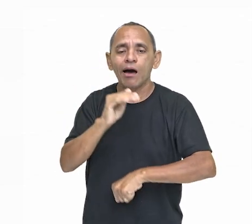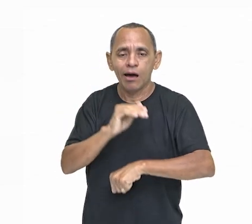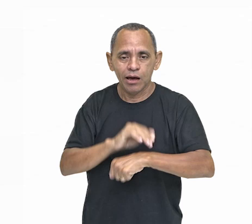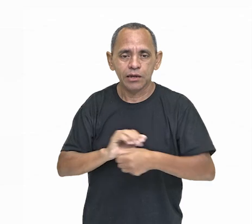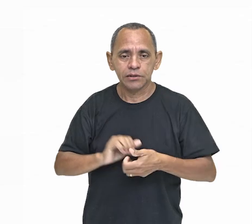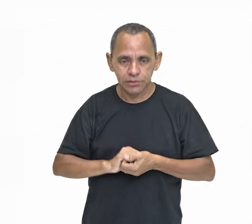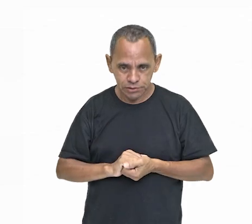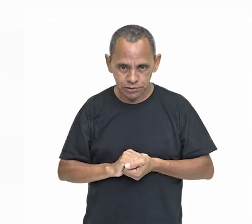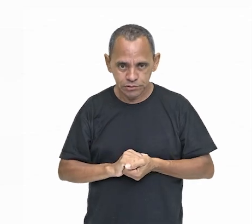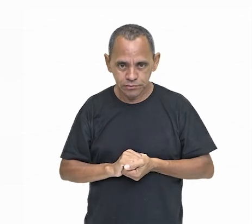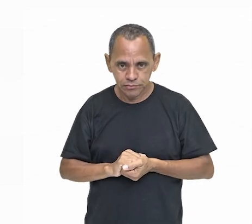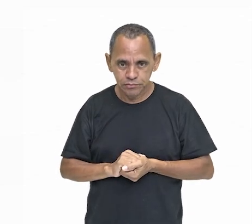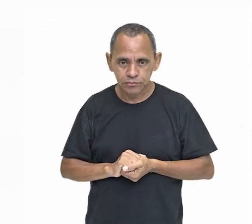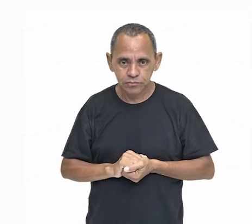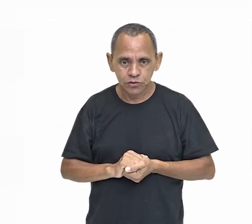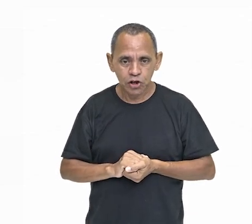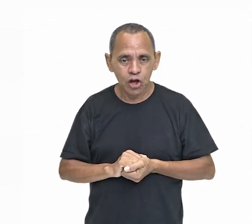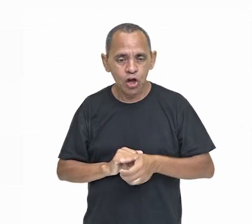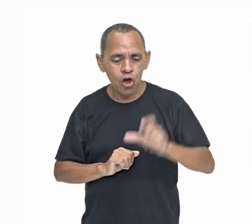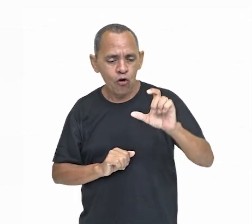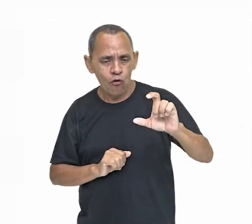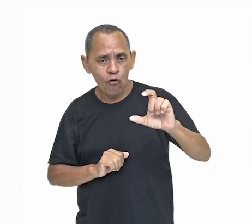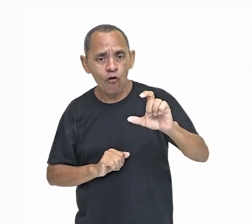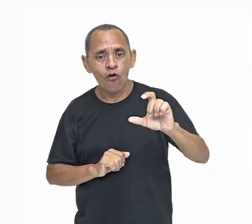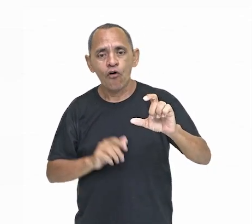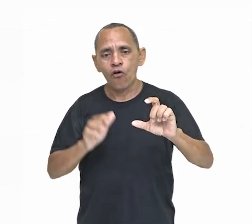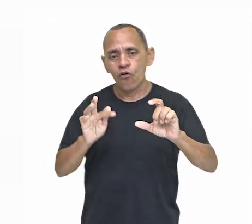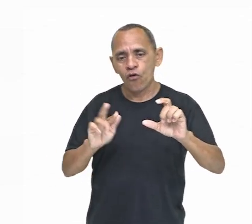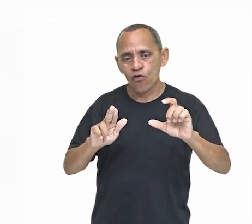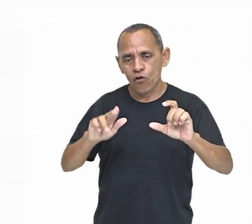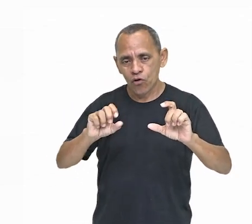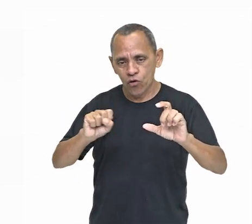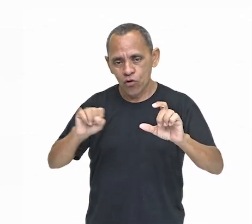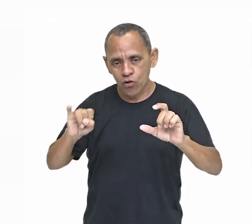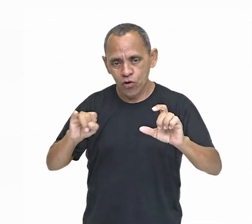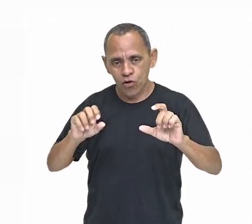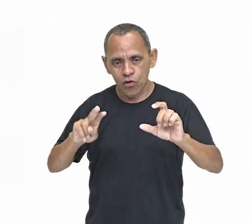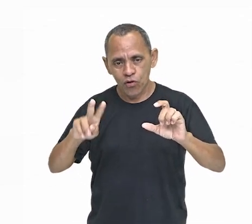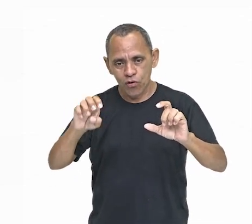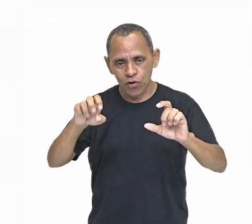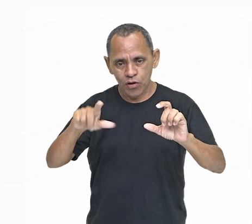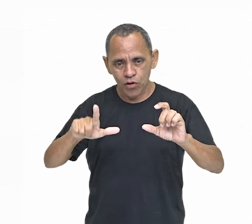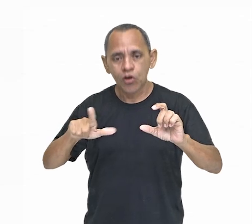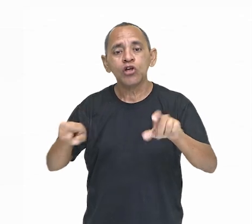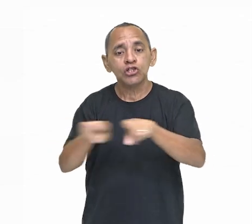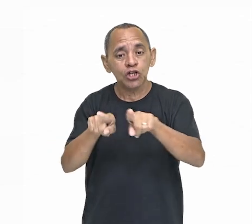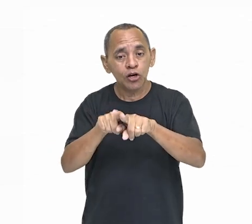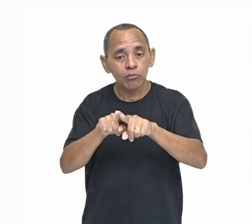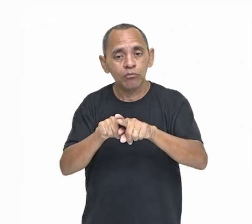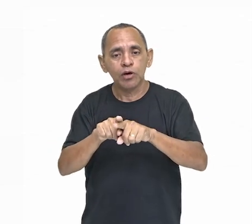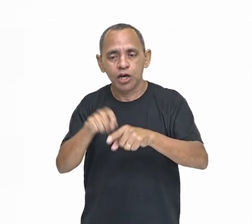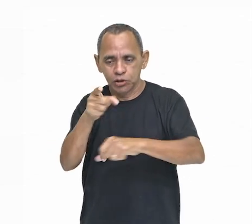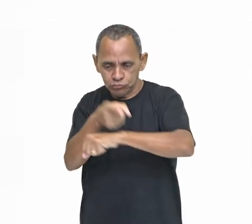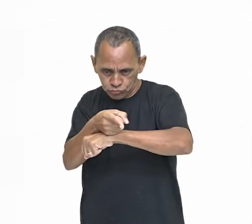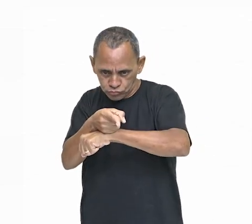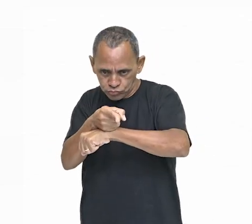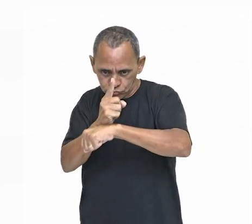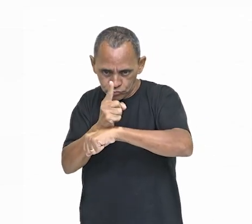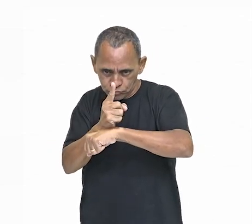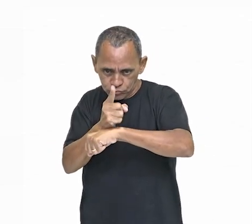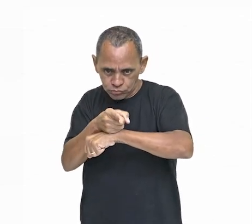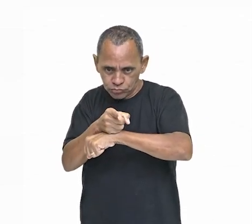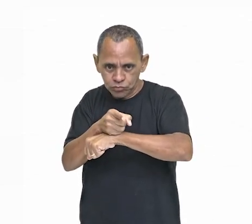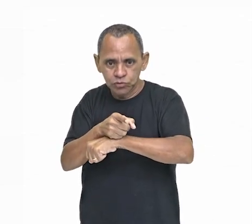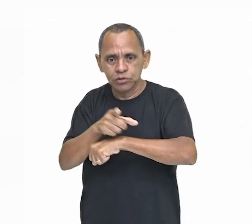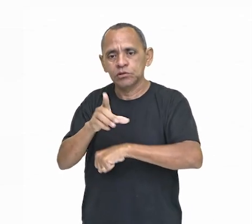exemplo disso é o fusível e o disjuntor, são dispositivos de segurança. Os fusíveis geralmente